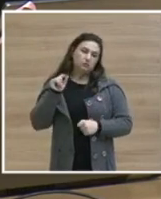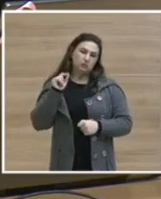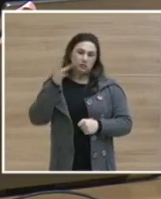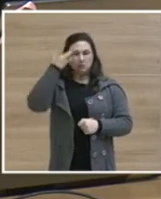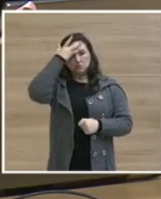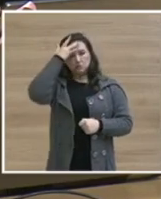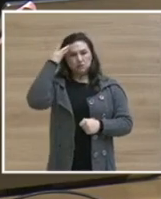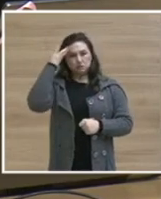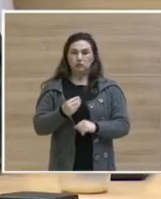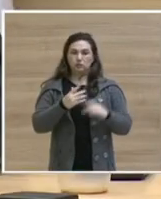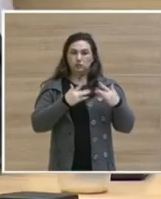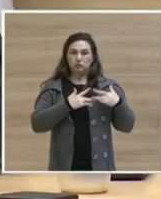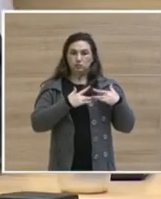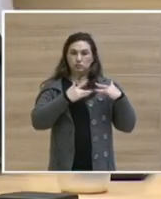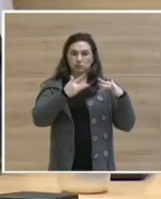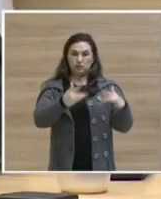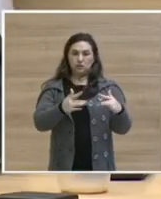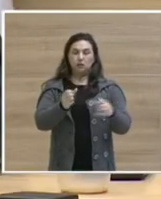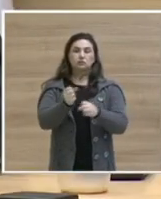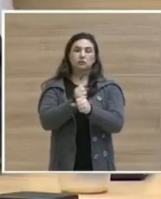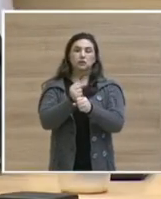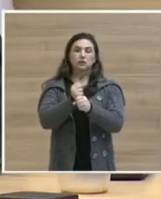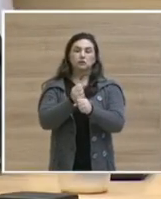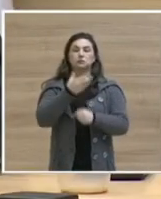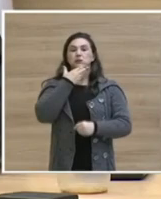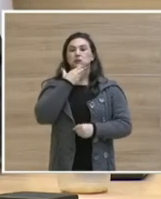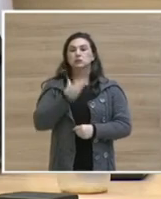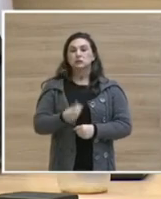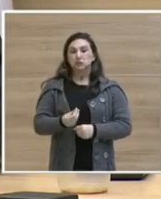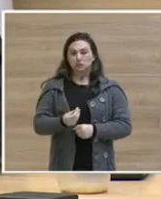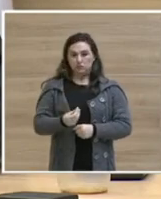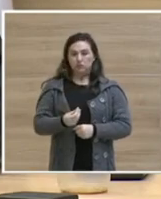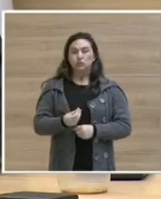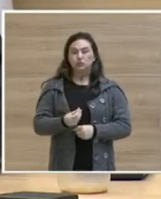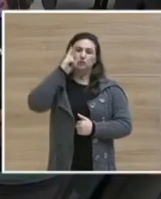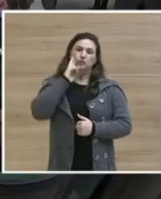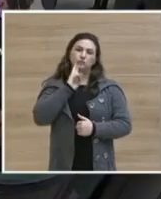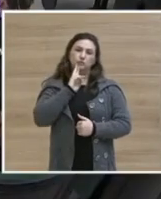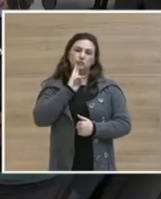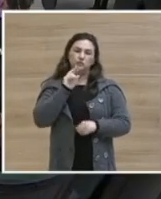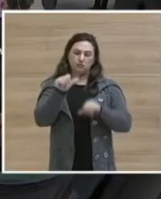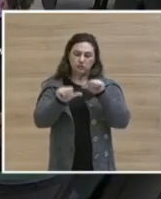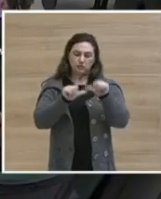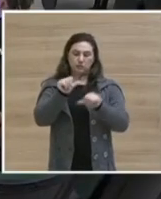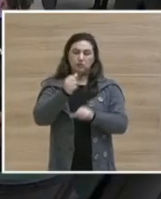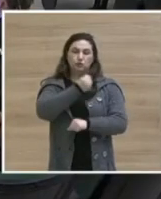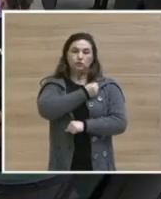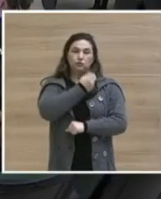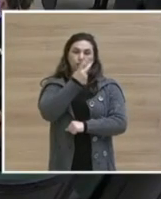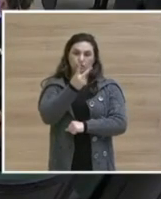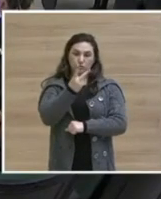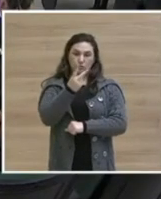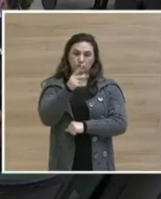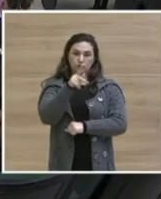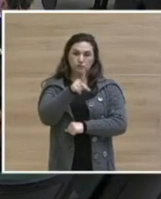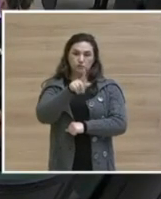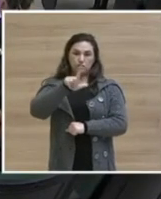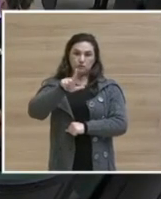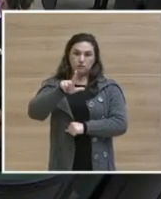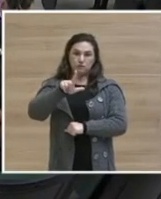diferenciados todos os vereadores que usaram a palavra apoiaram a iniciativa pois há em Pato Branco famílias que